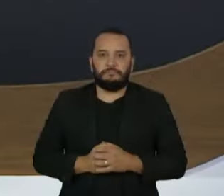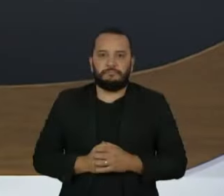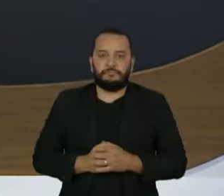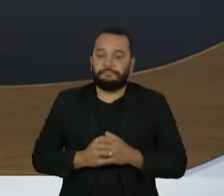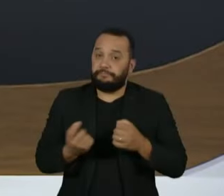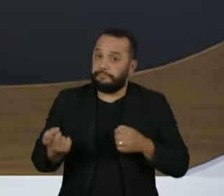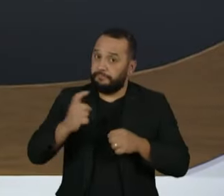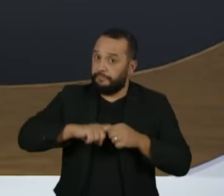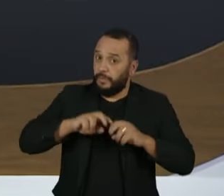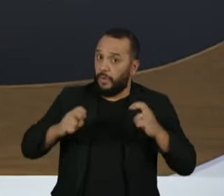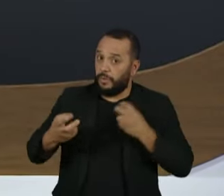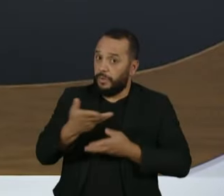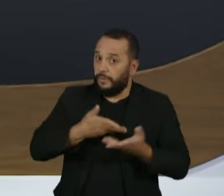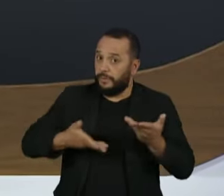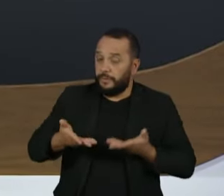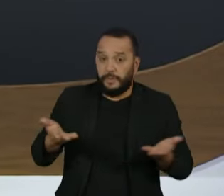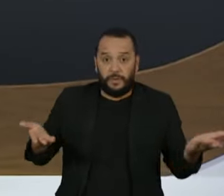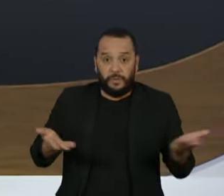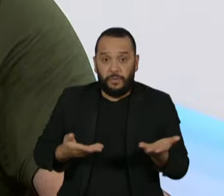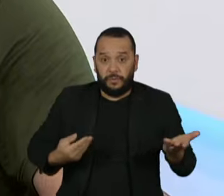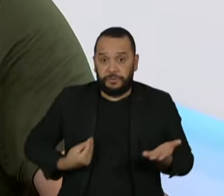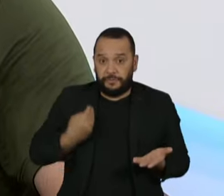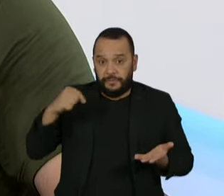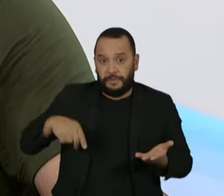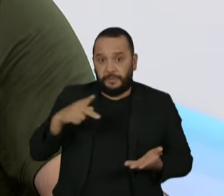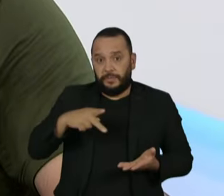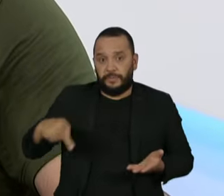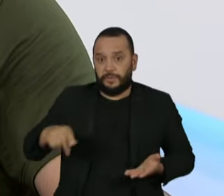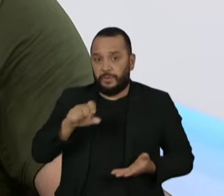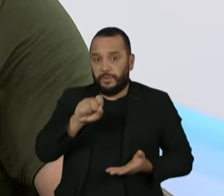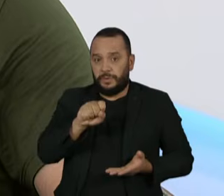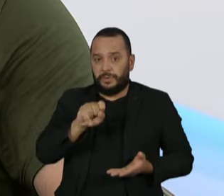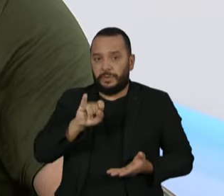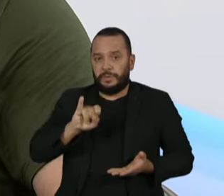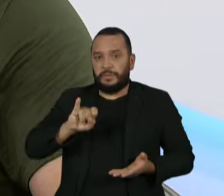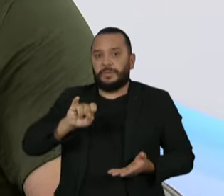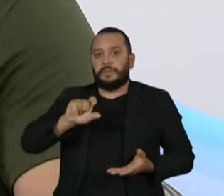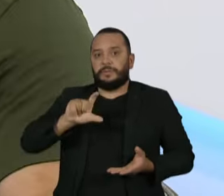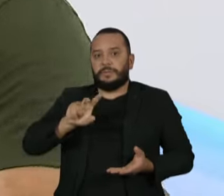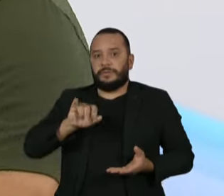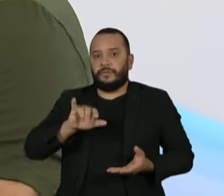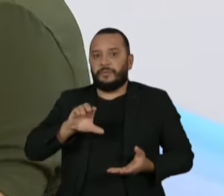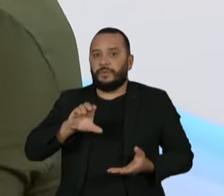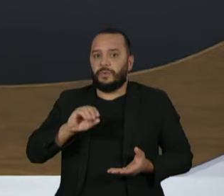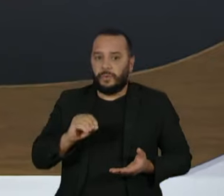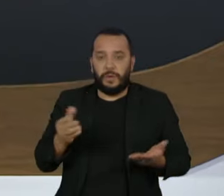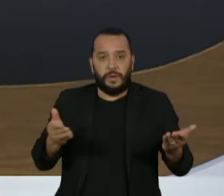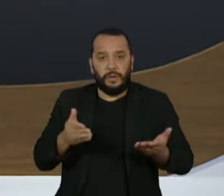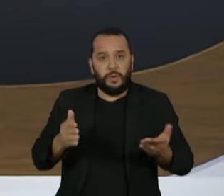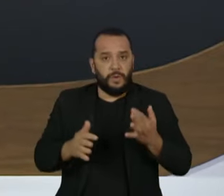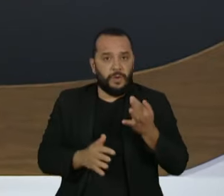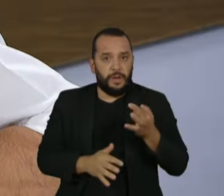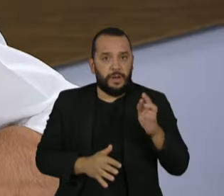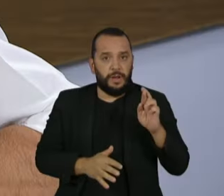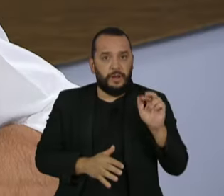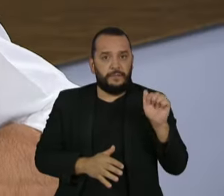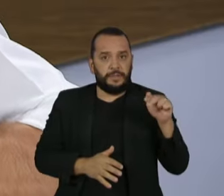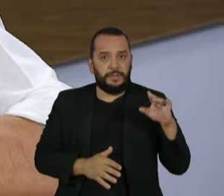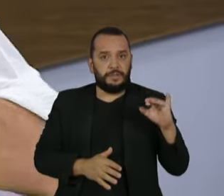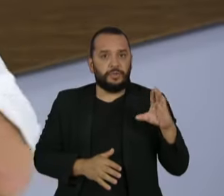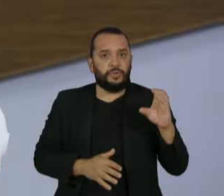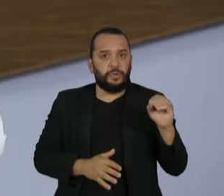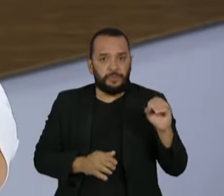estamos de volta com Roda Viva que hoje recebe o professor Silvio Meira e o Francisco não perguntou no último bloco tá com a palavra perfeito